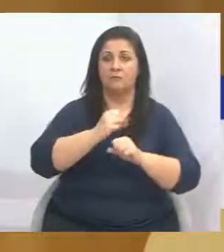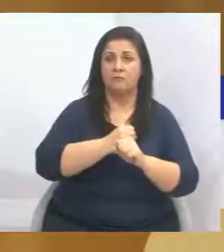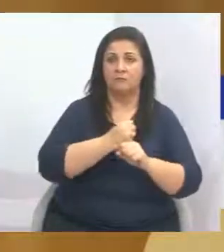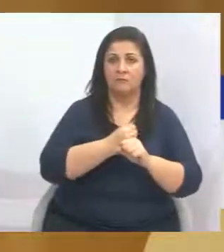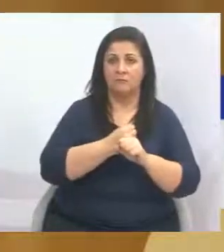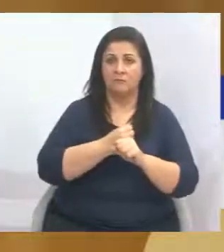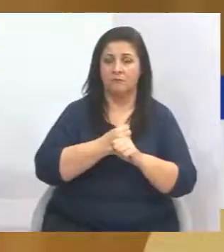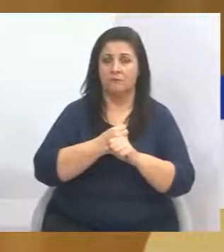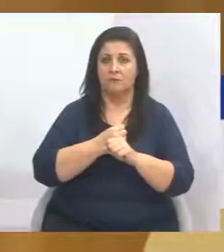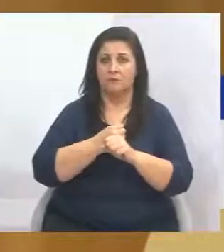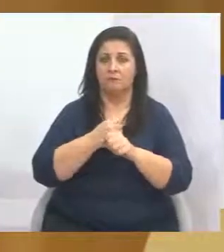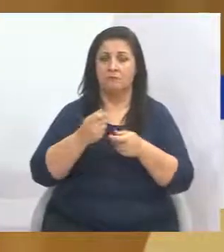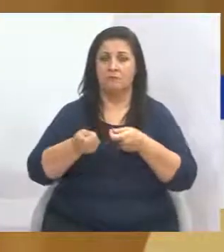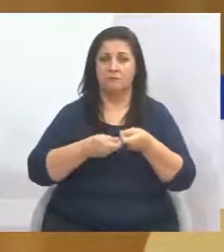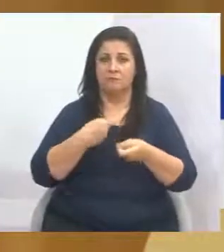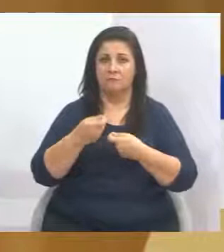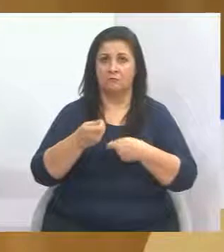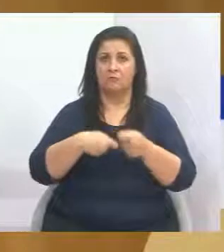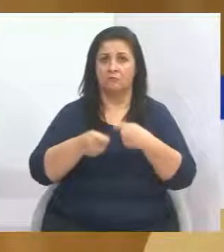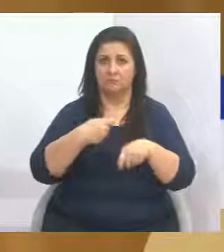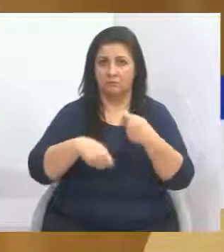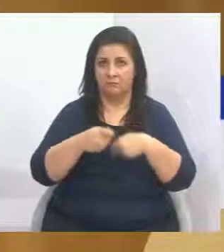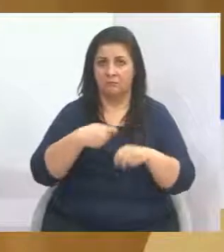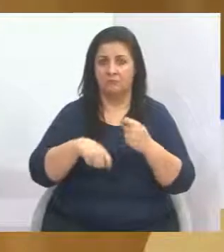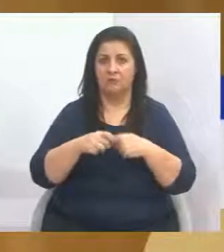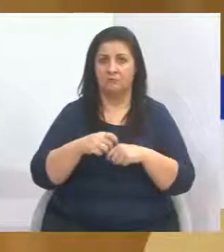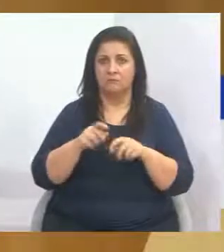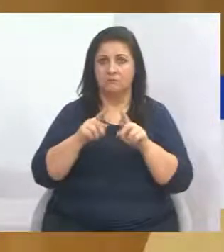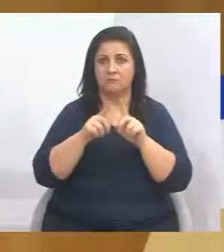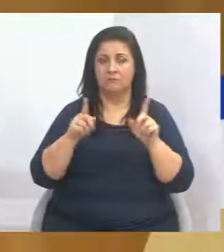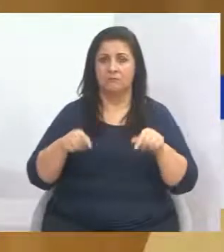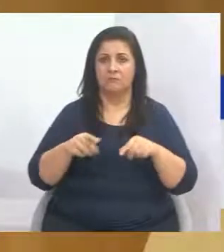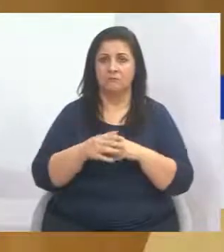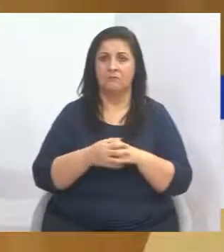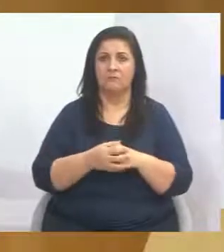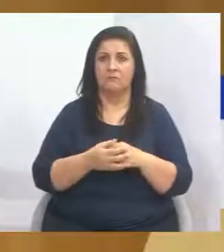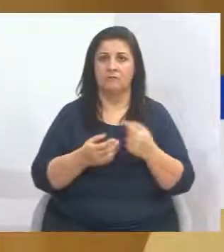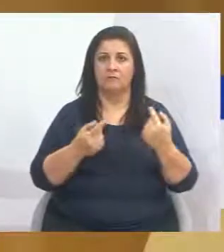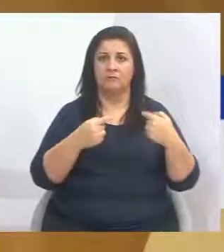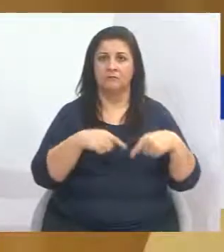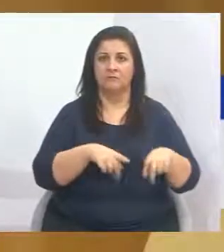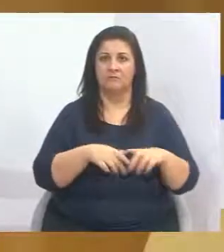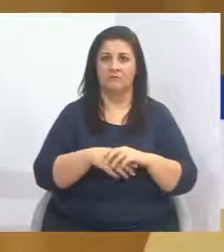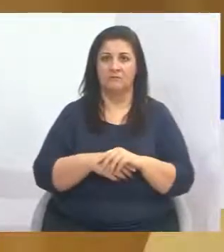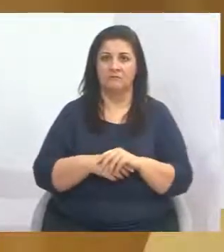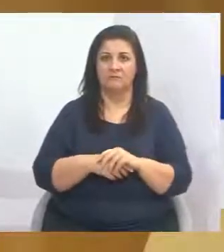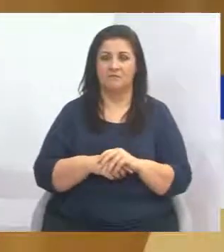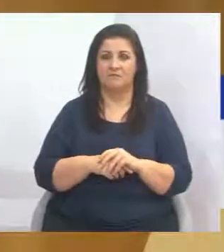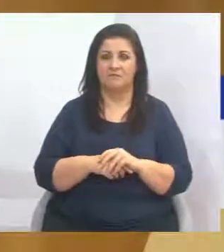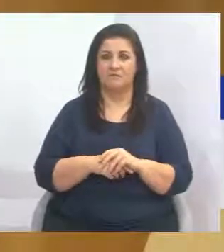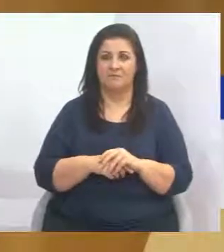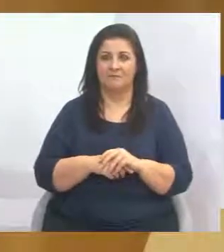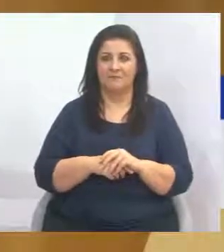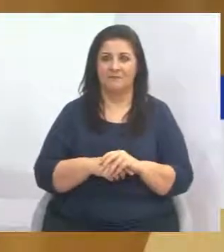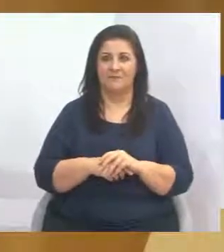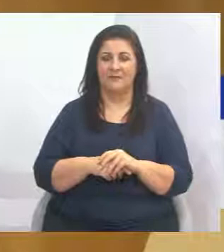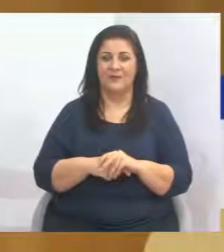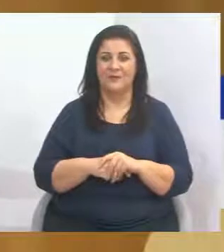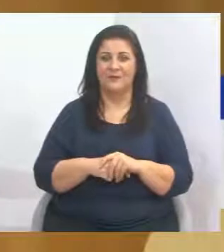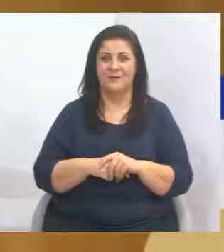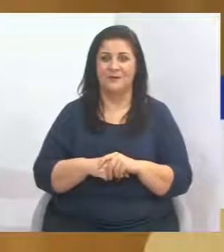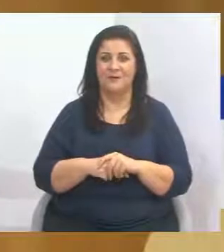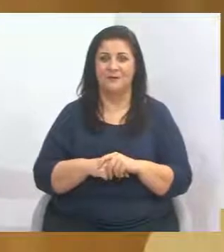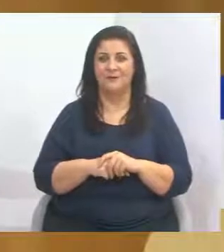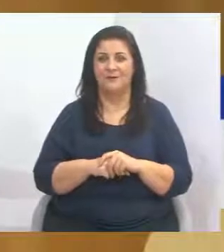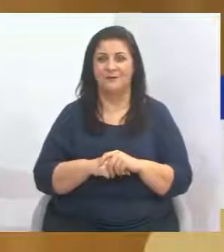inciso 15, sendo que viola esta regra quando o Legislativo Municipal impõe que a